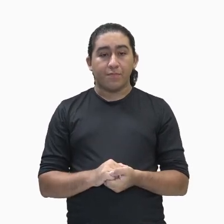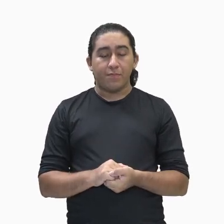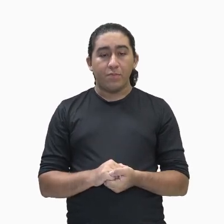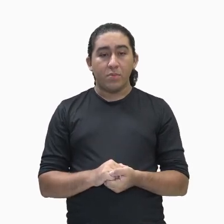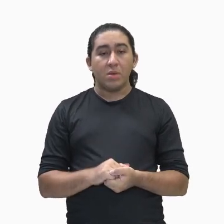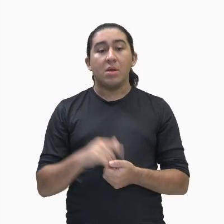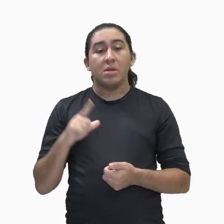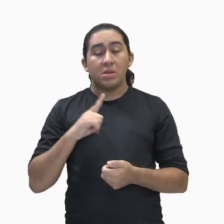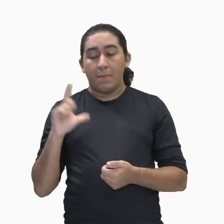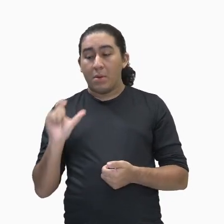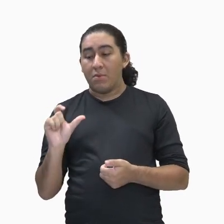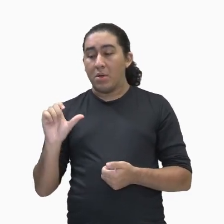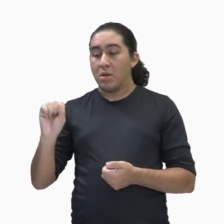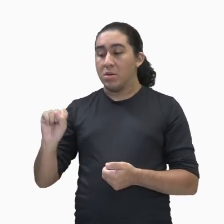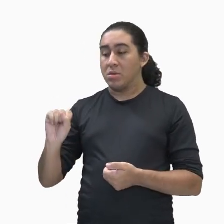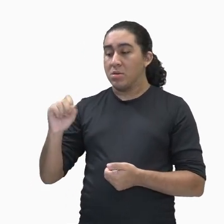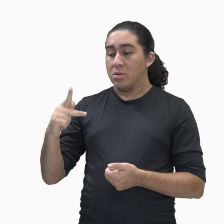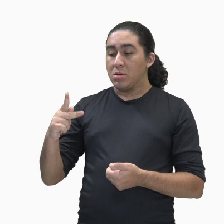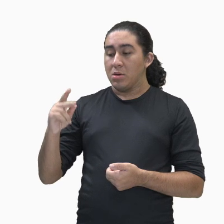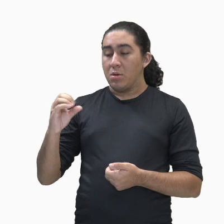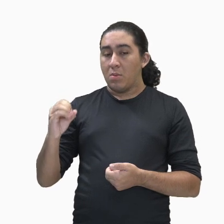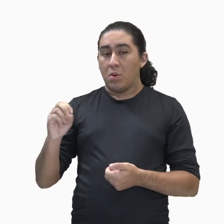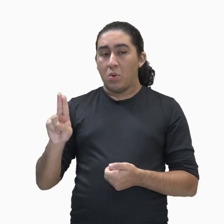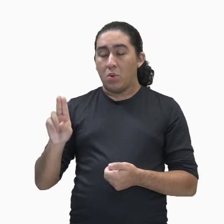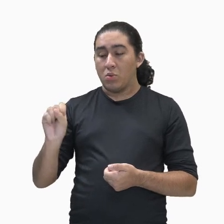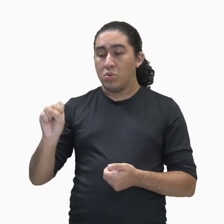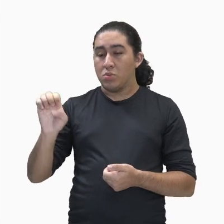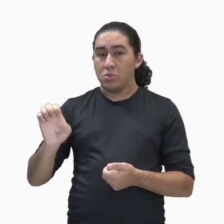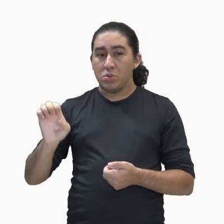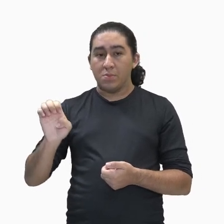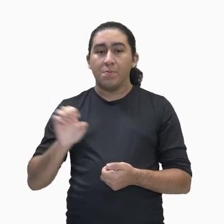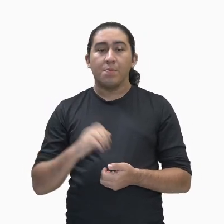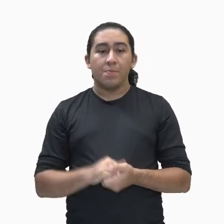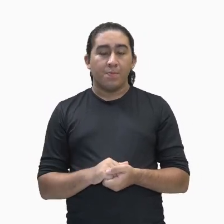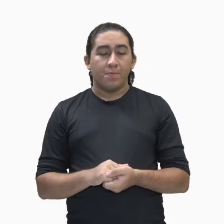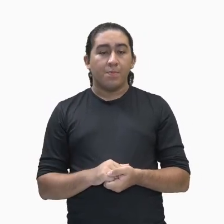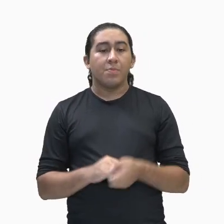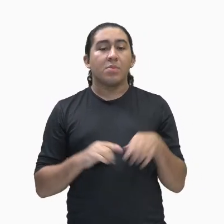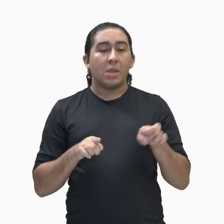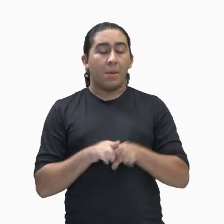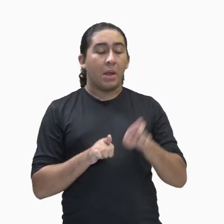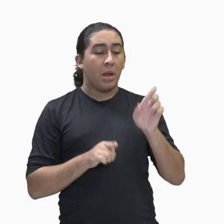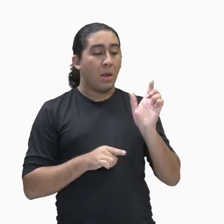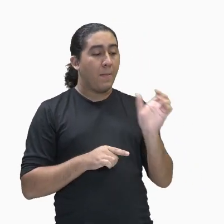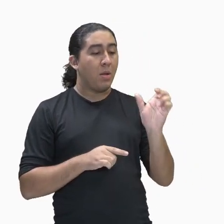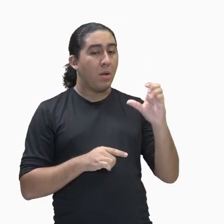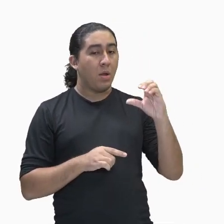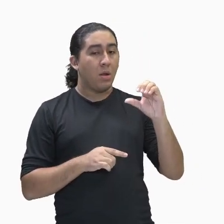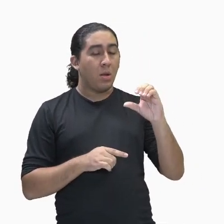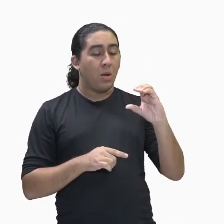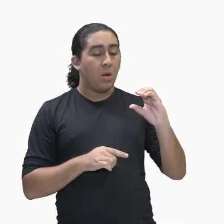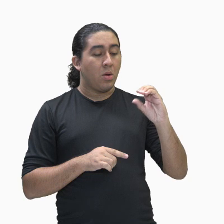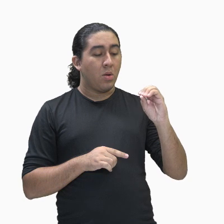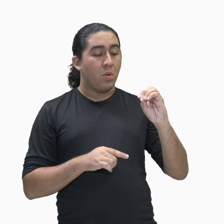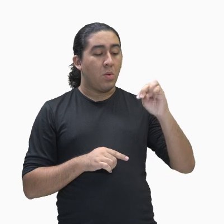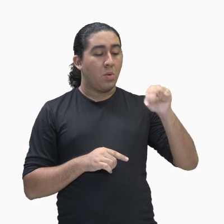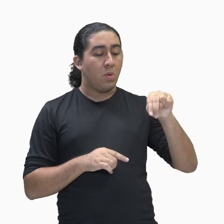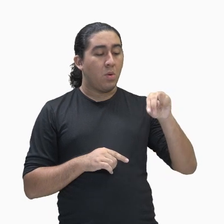a palavra sister. Sister. Sister. No vocabulário diário